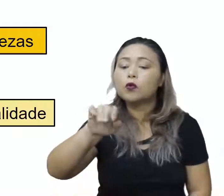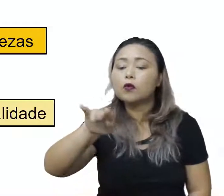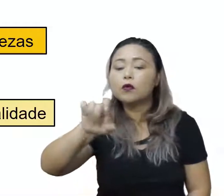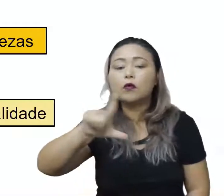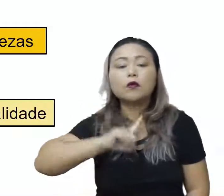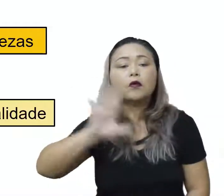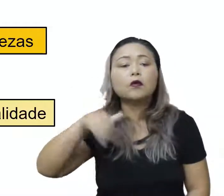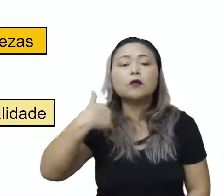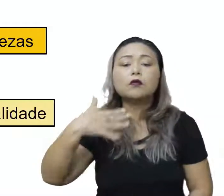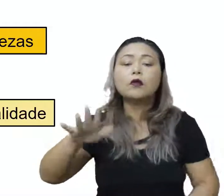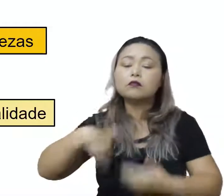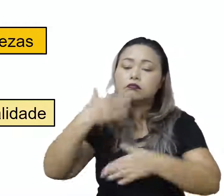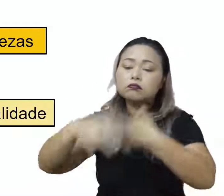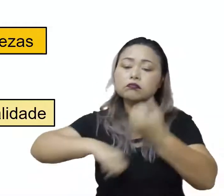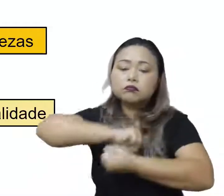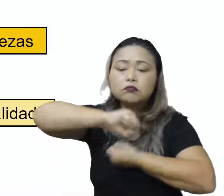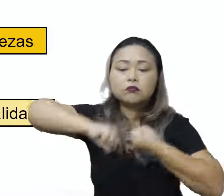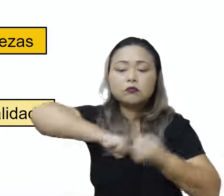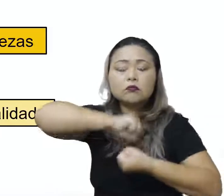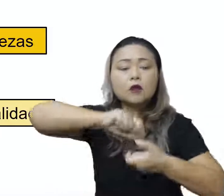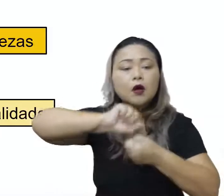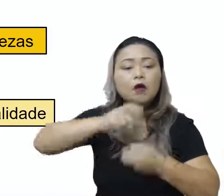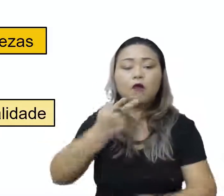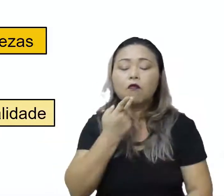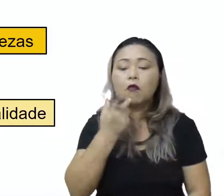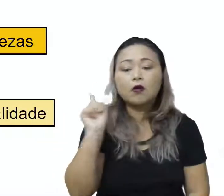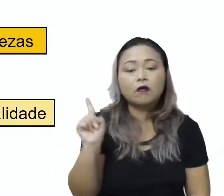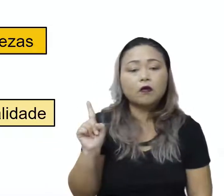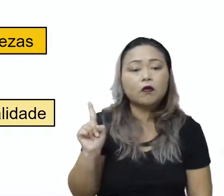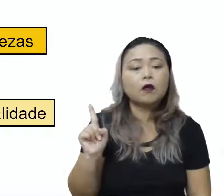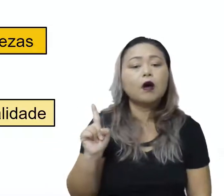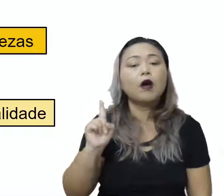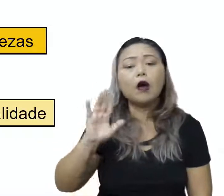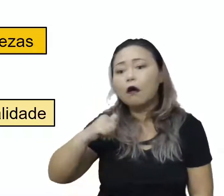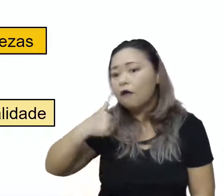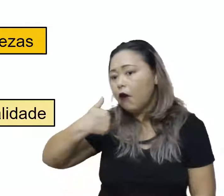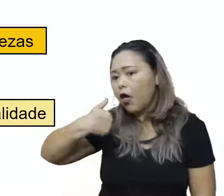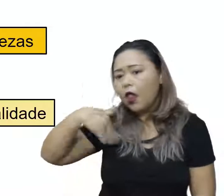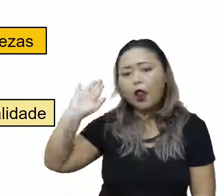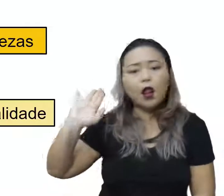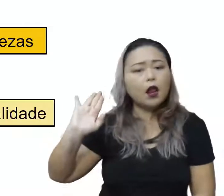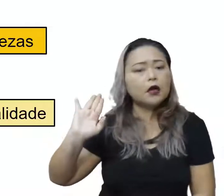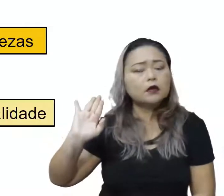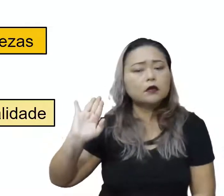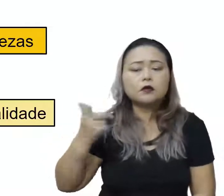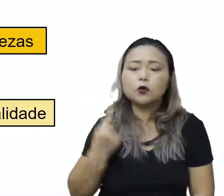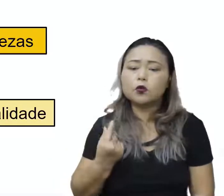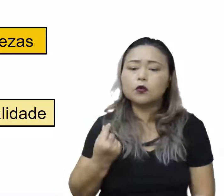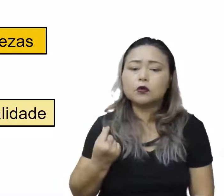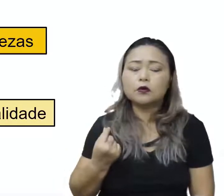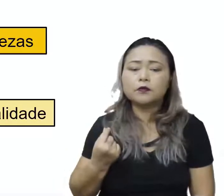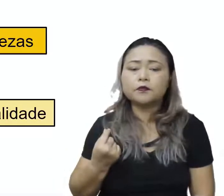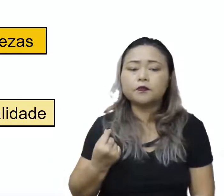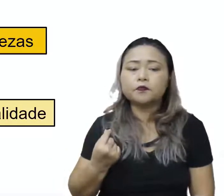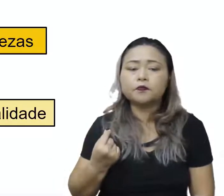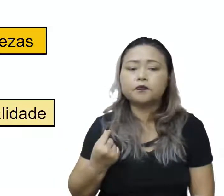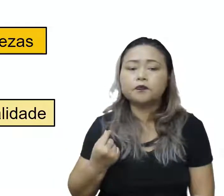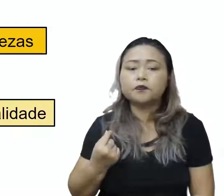Desenvolvimento sustentável. Ele diz aqui, ó, que vai além. Vai além da questão econômica.